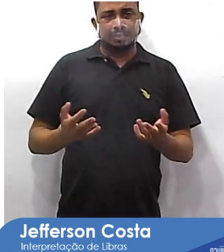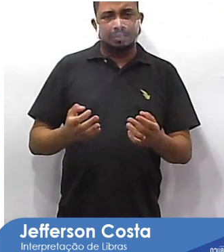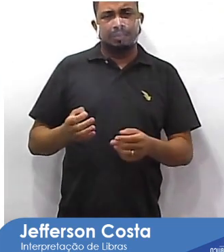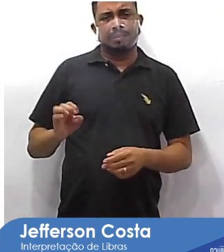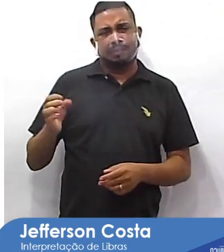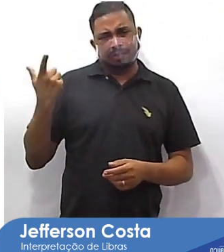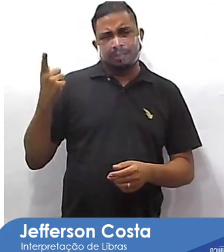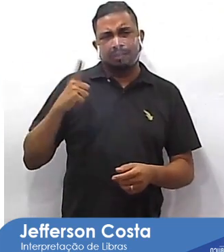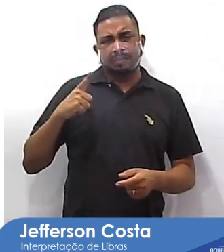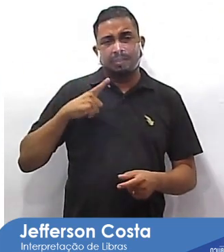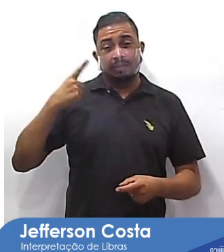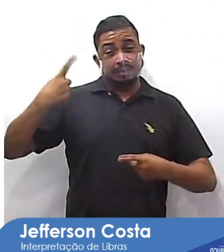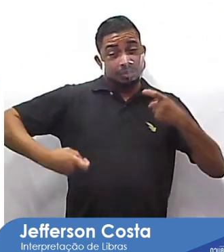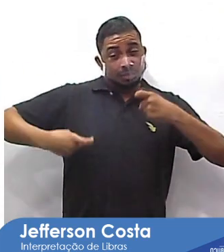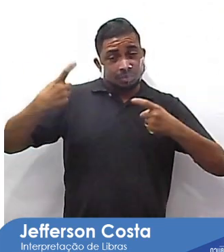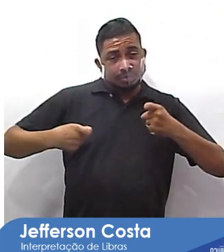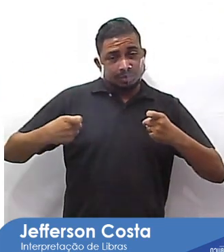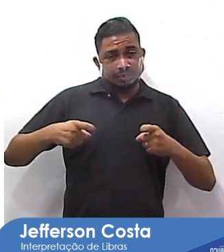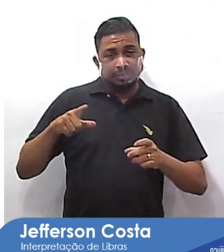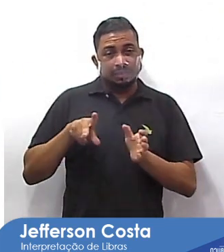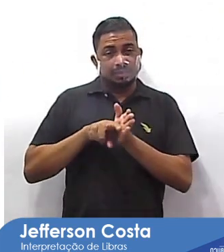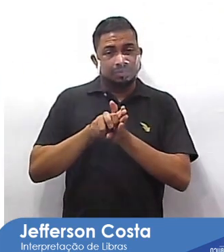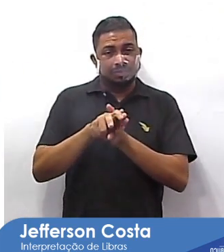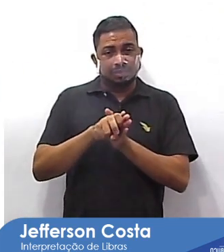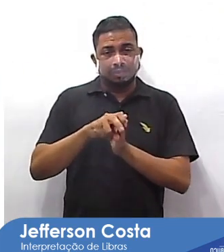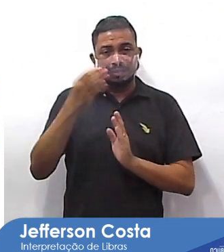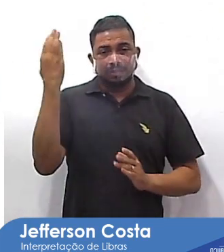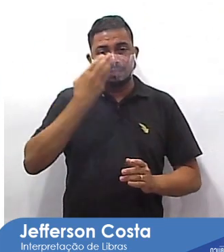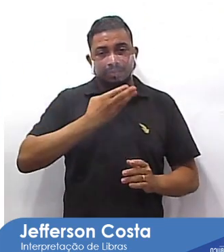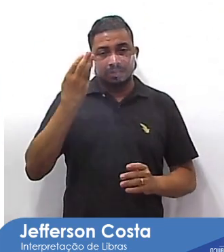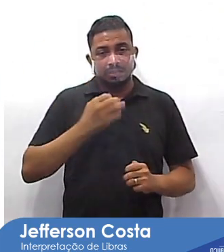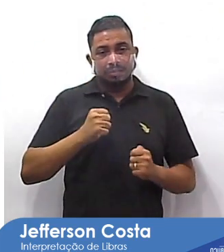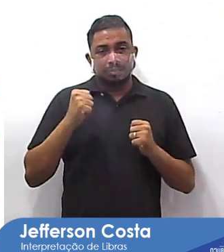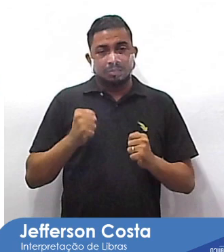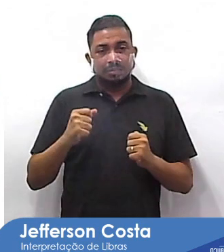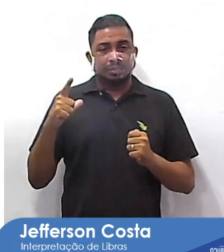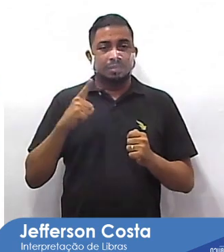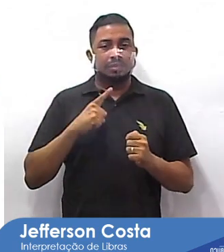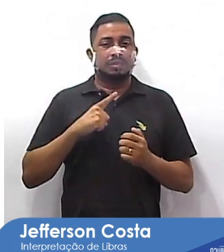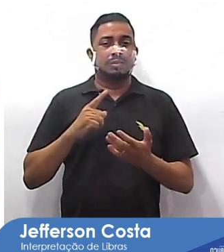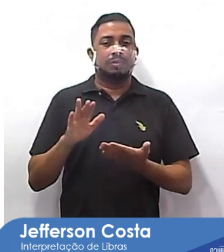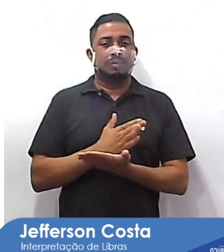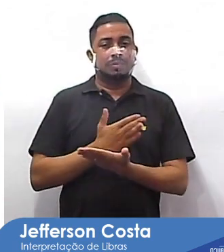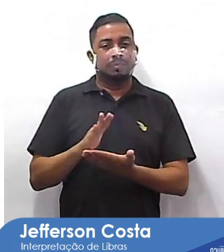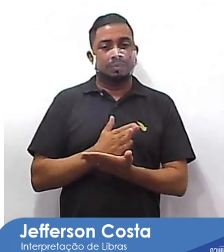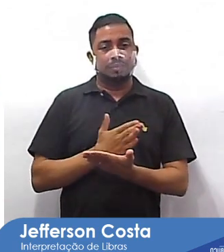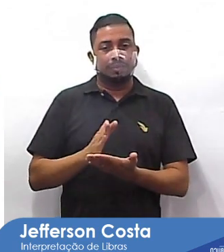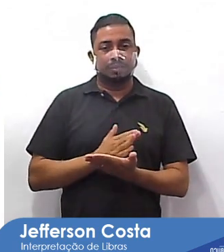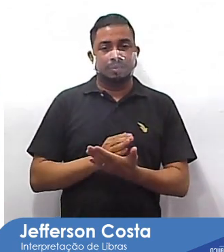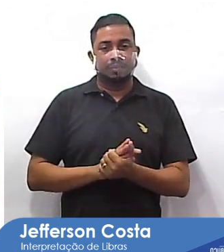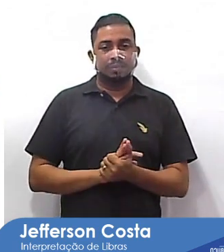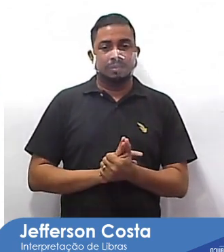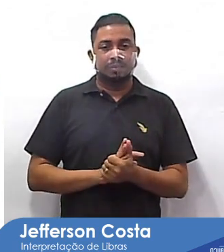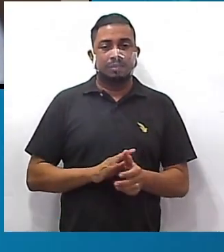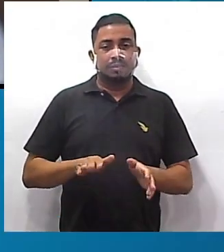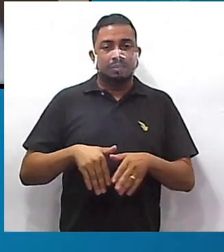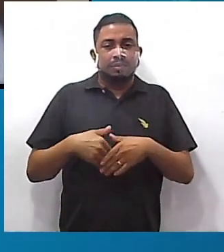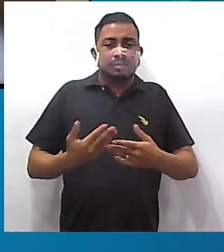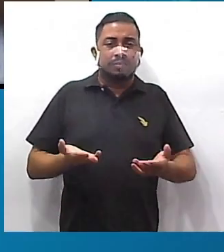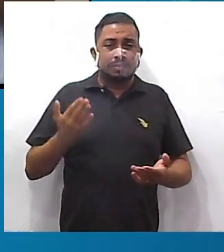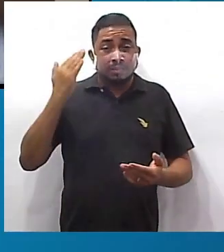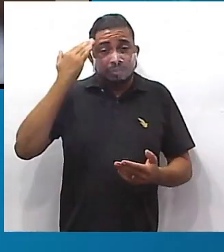guerra. Esse vírus ele é invisível, ele pode estar presente em qualquer uma das superfícies. Então você não